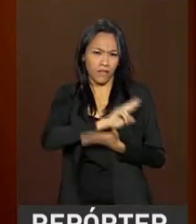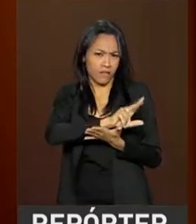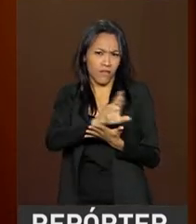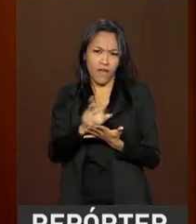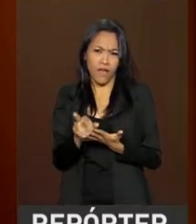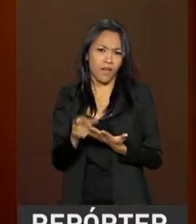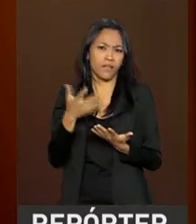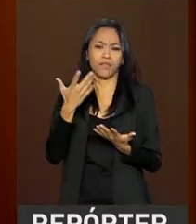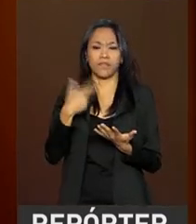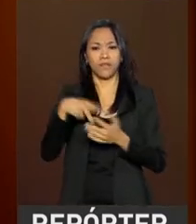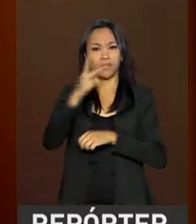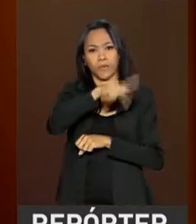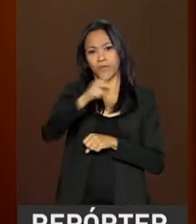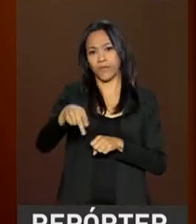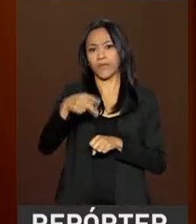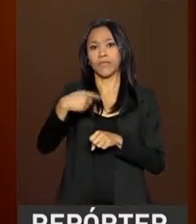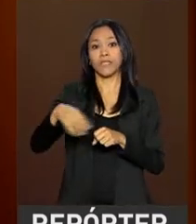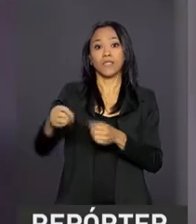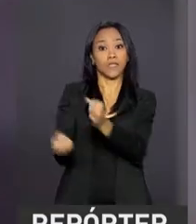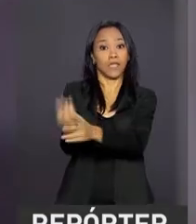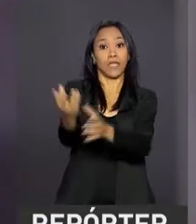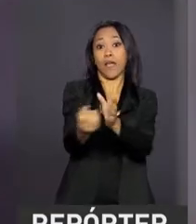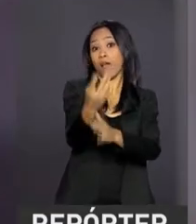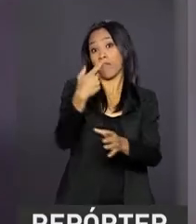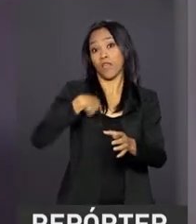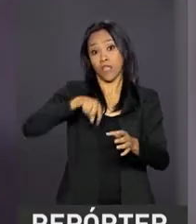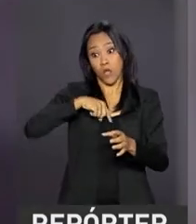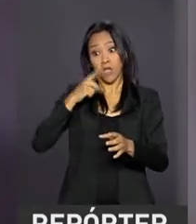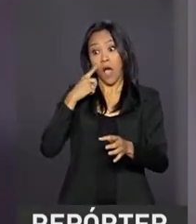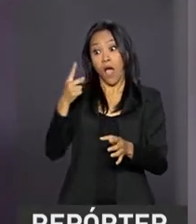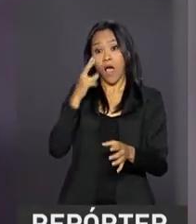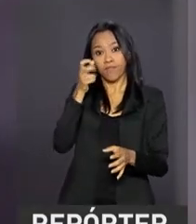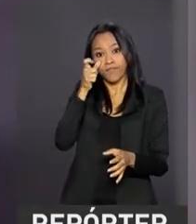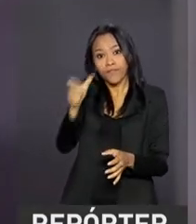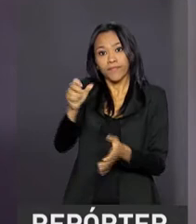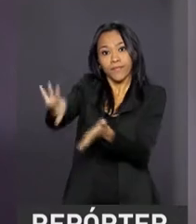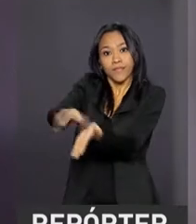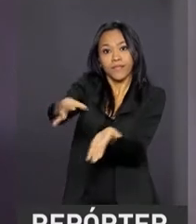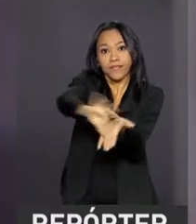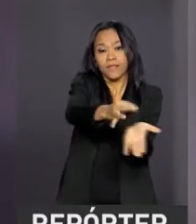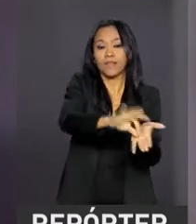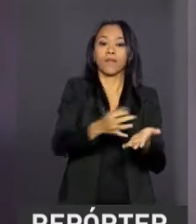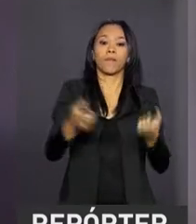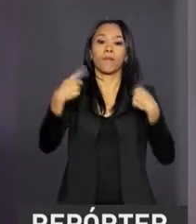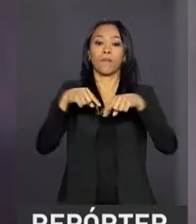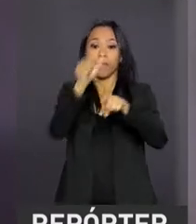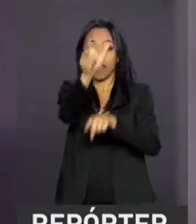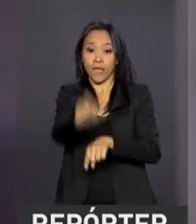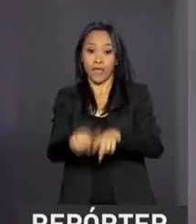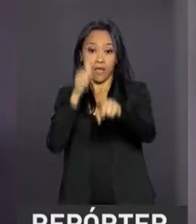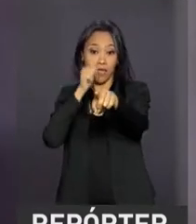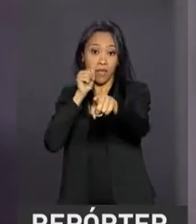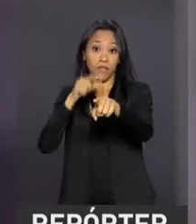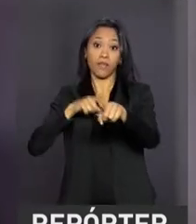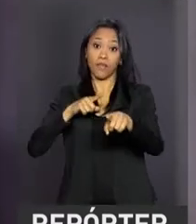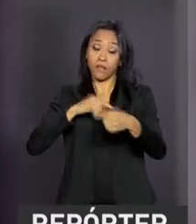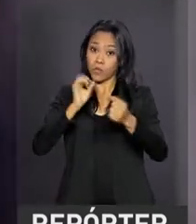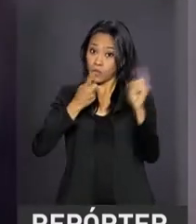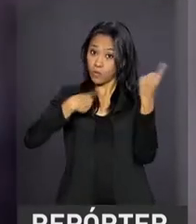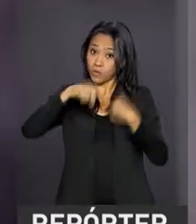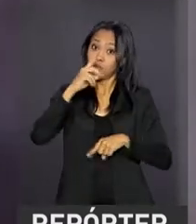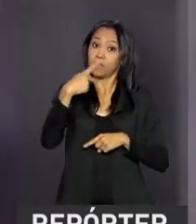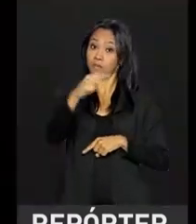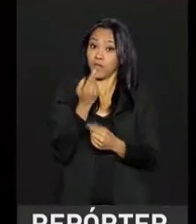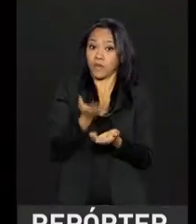criaram as disciplinas para a gente escrever assistir à escola em tempo integral possibilitou a barba obter sucesso no procedimento dos